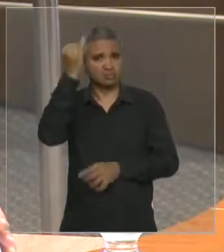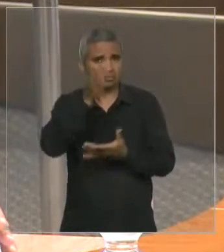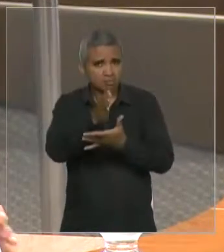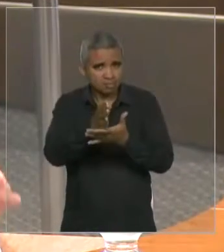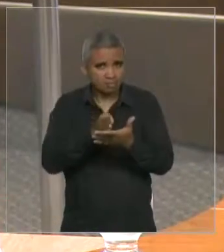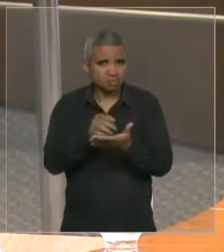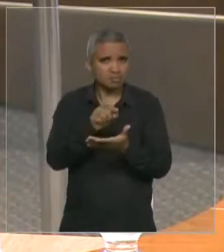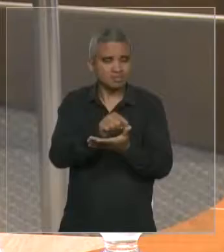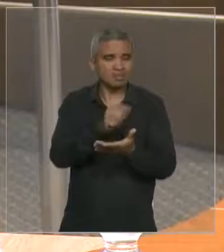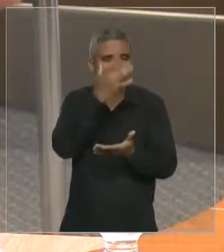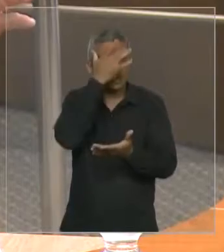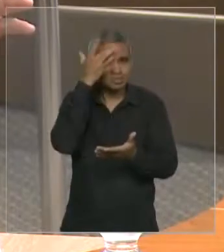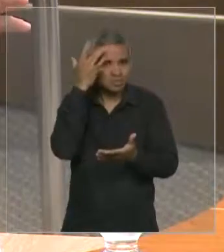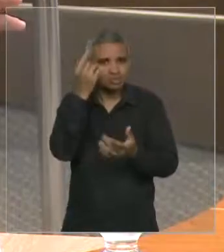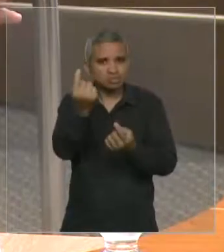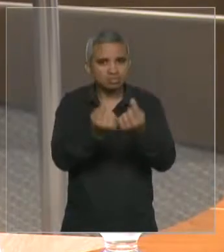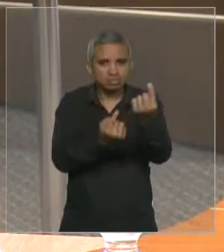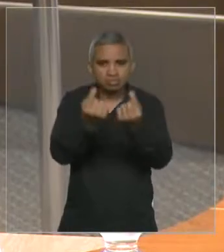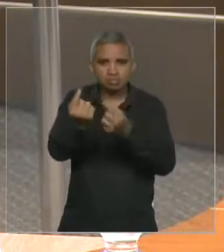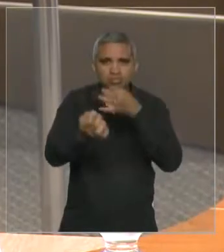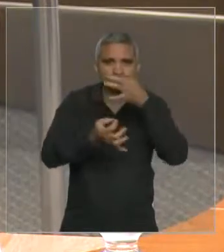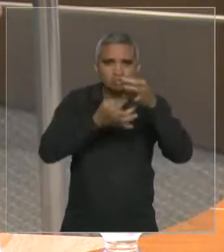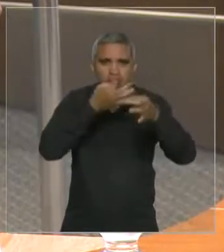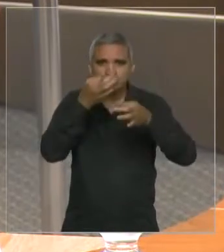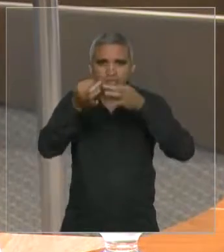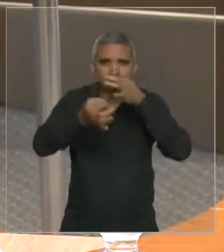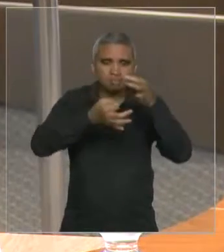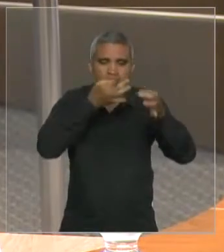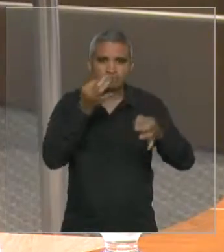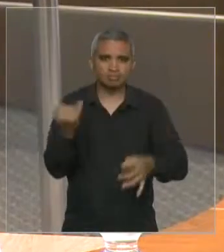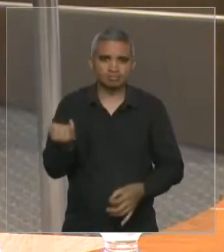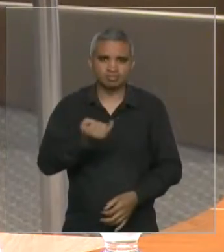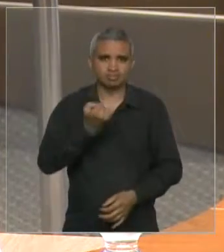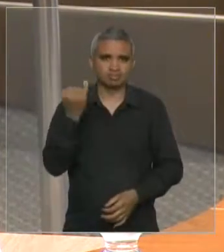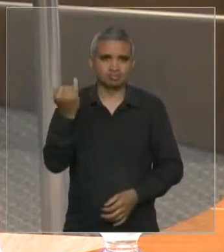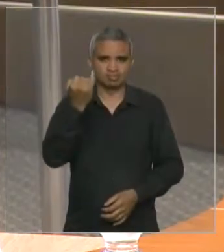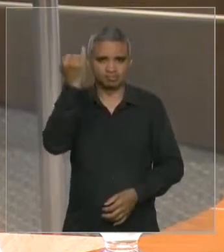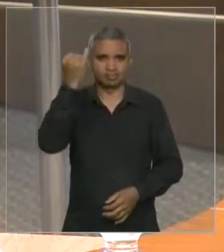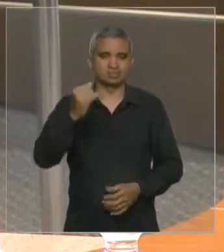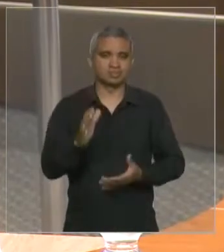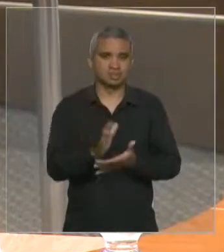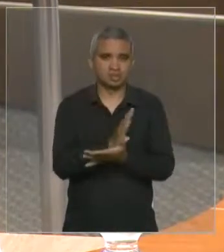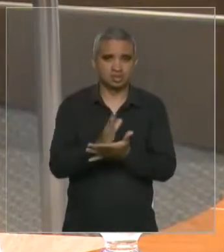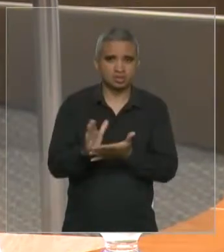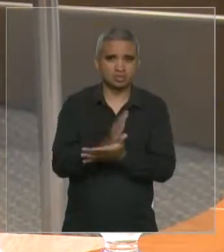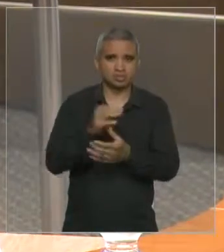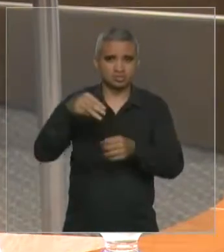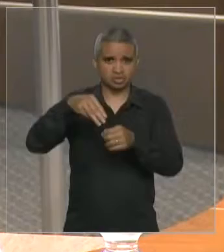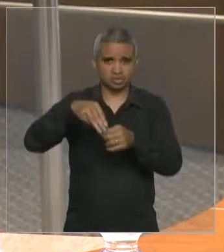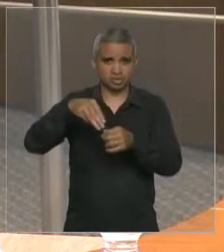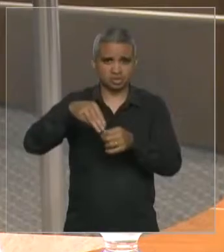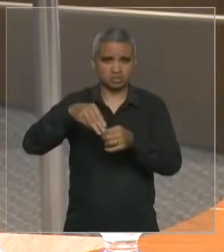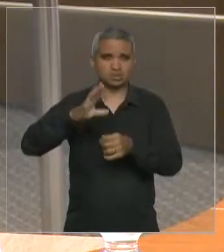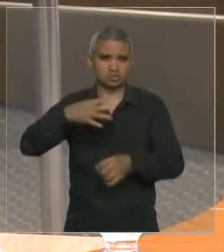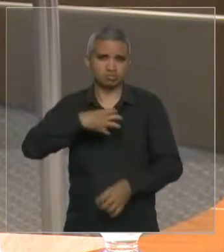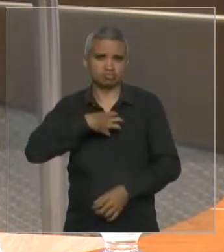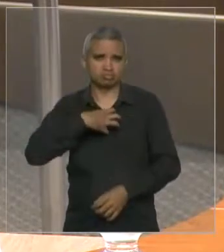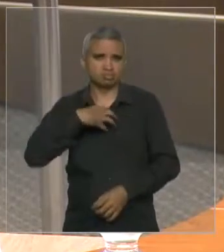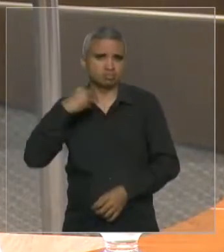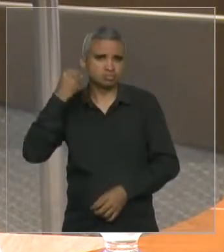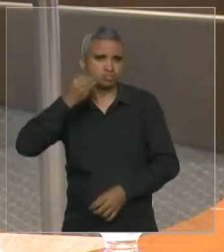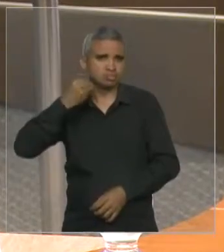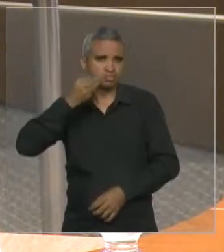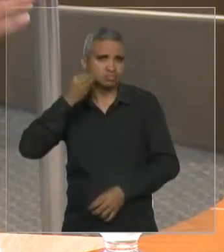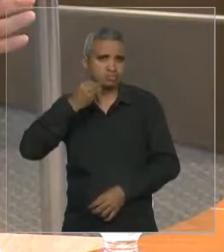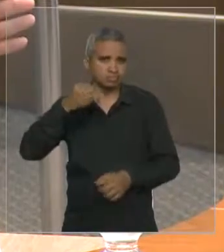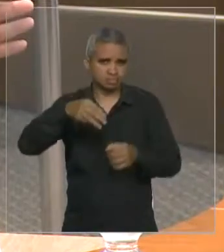orçamento público. Em alguns municípios, nós já vivenciamos essa experiência, mas, em termos de governo do